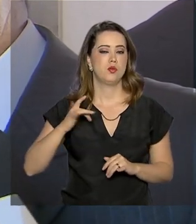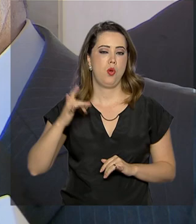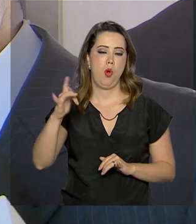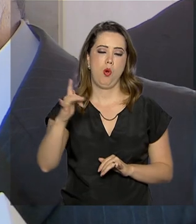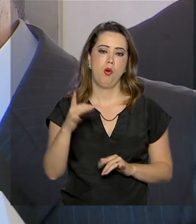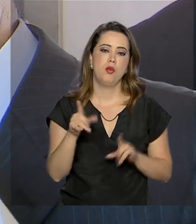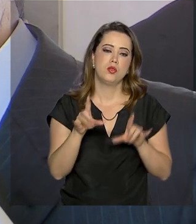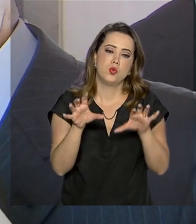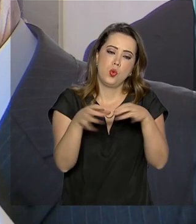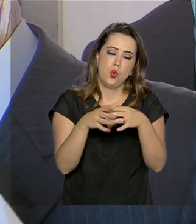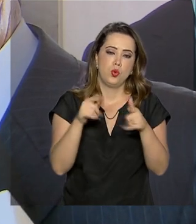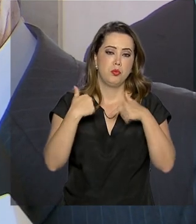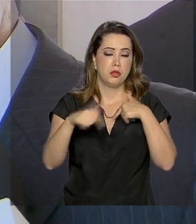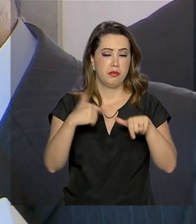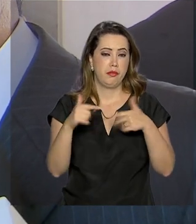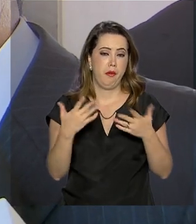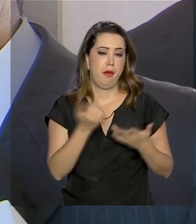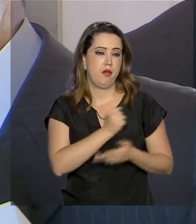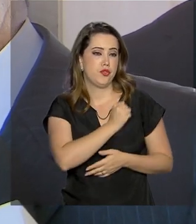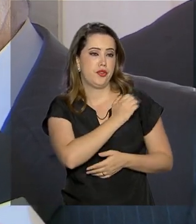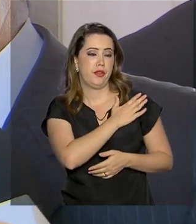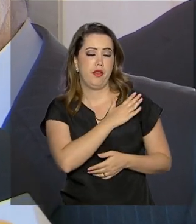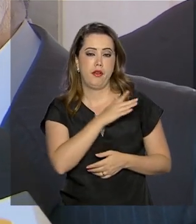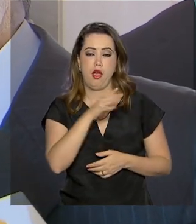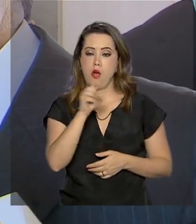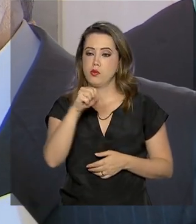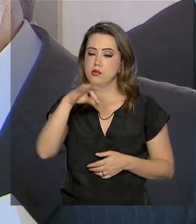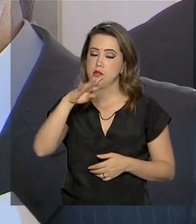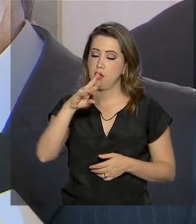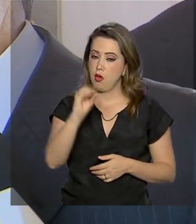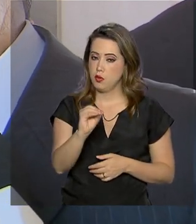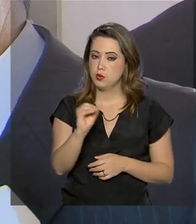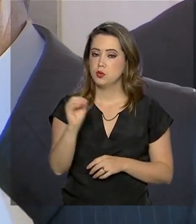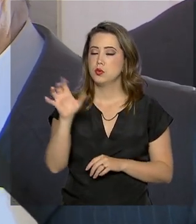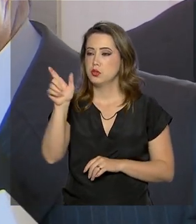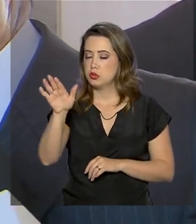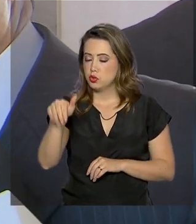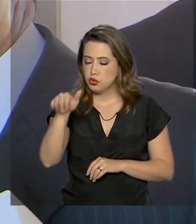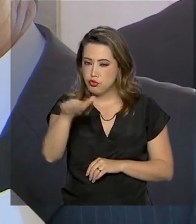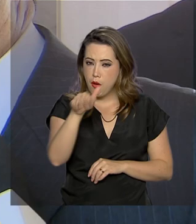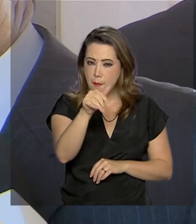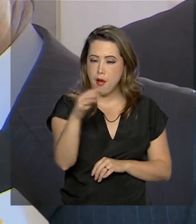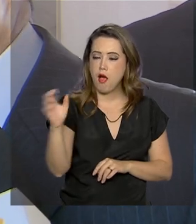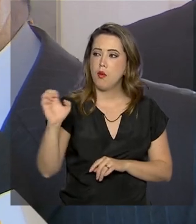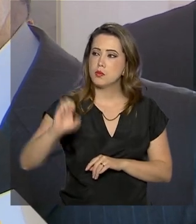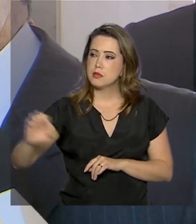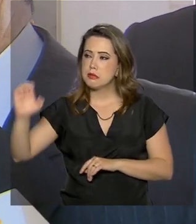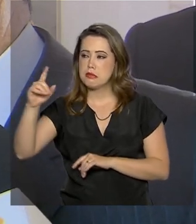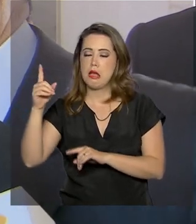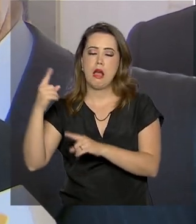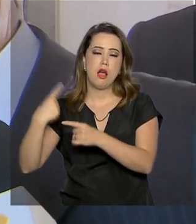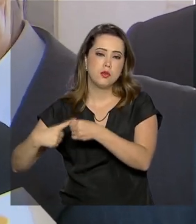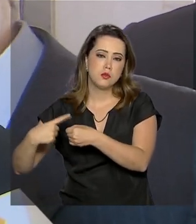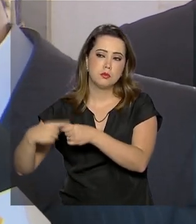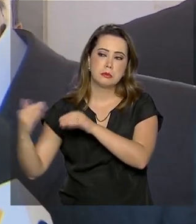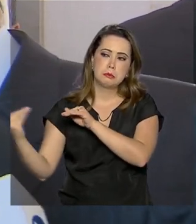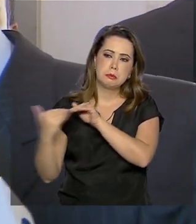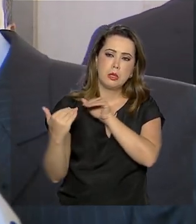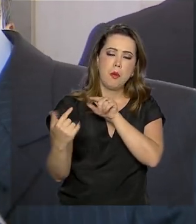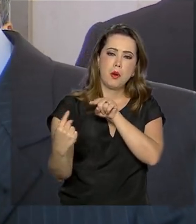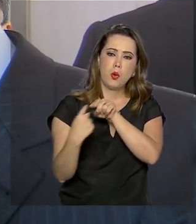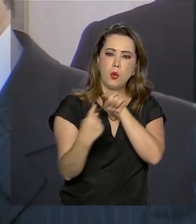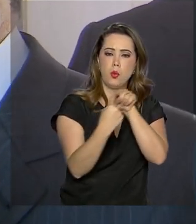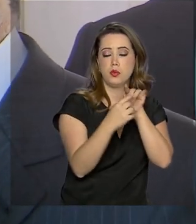estão trabalhando mas o joel santa cruz uma tentativa de convencimento não é e os próprios governadores sabe ver tem